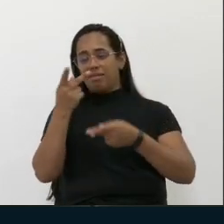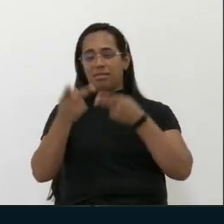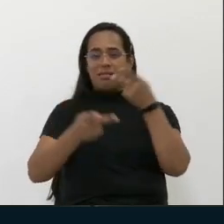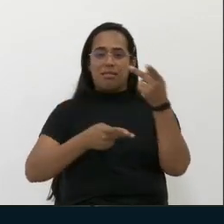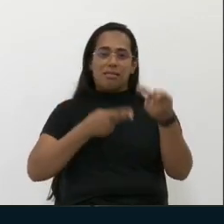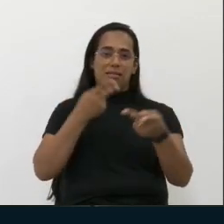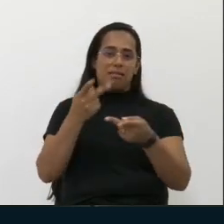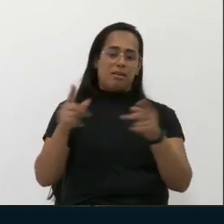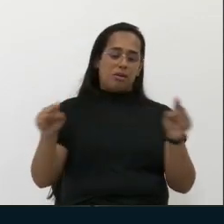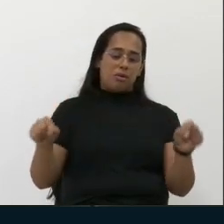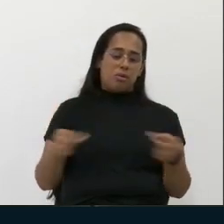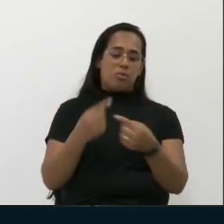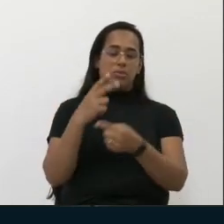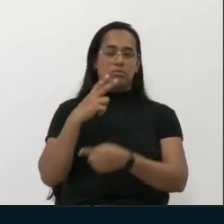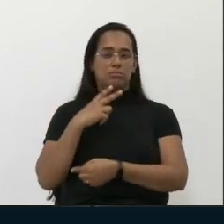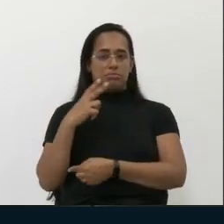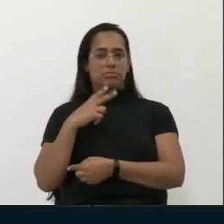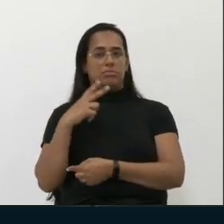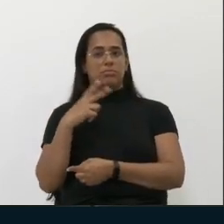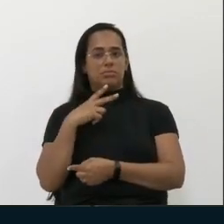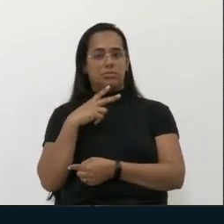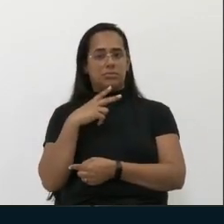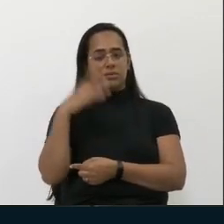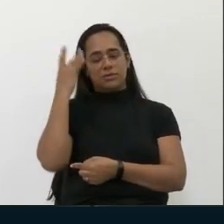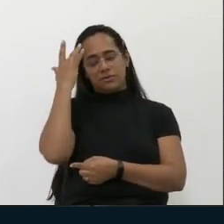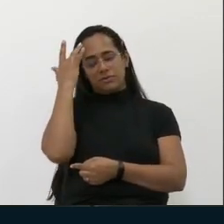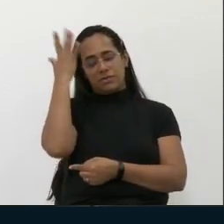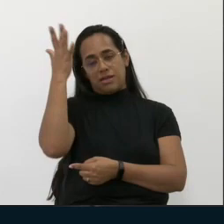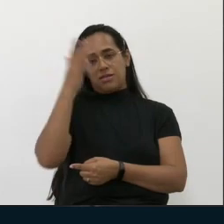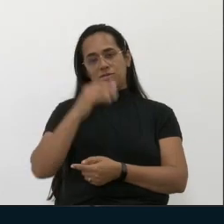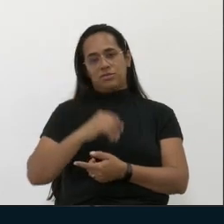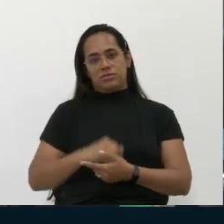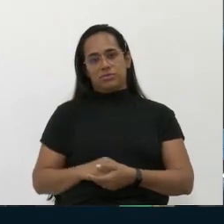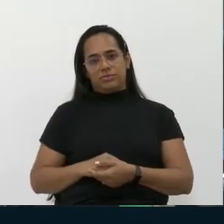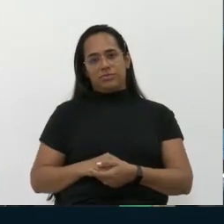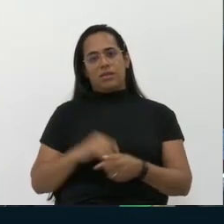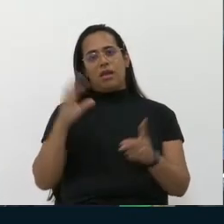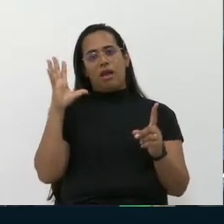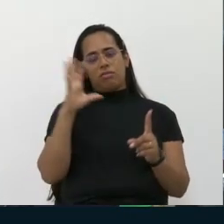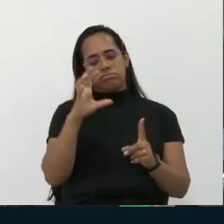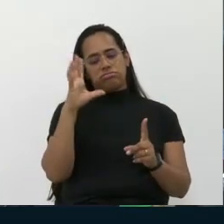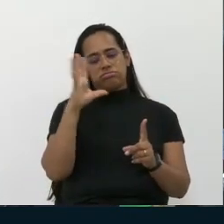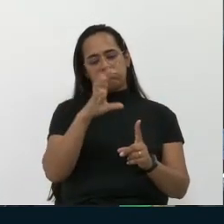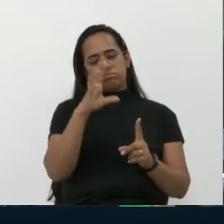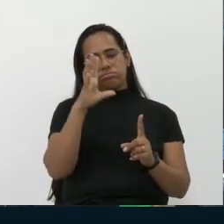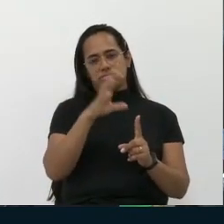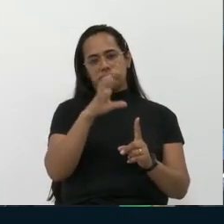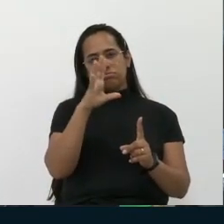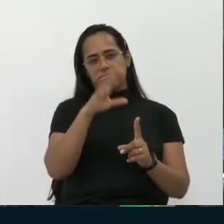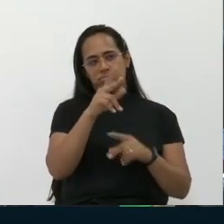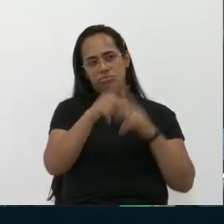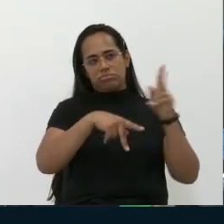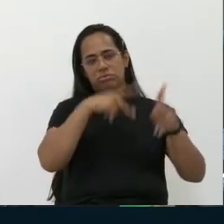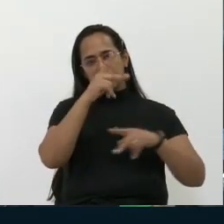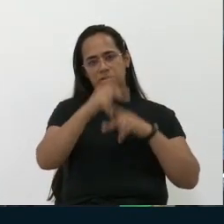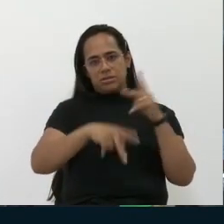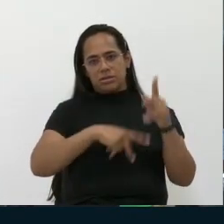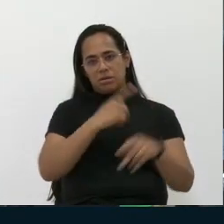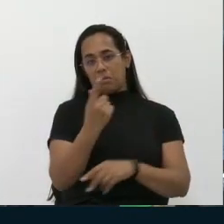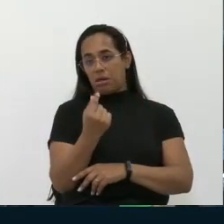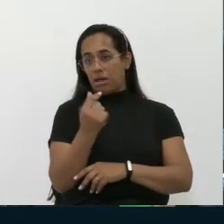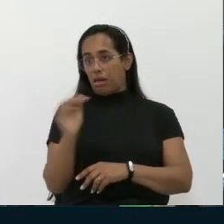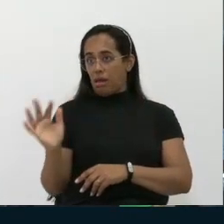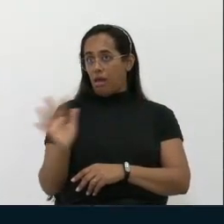de um concurso contra a privatização, é fácil tentar colocar na cabeça da população que a água vai subir. Para concluir,